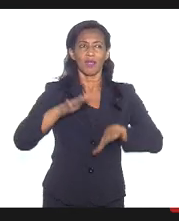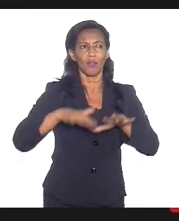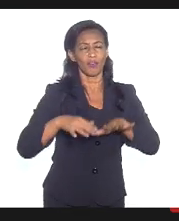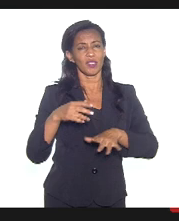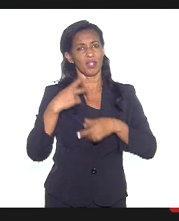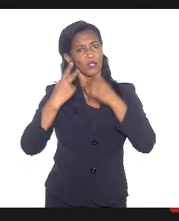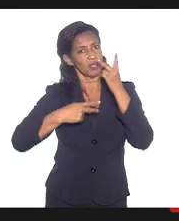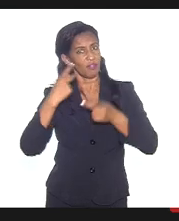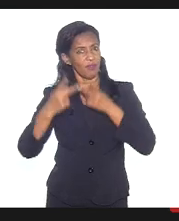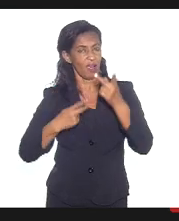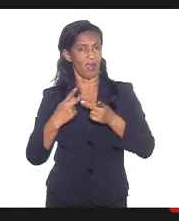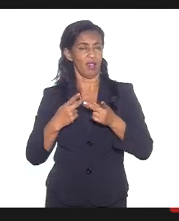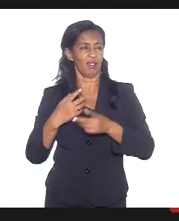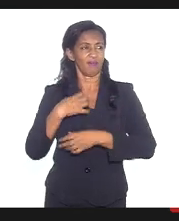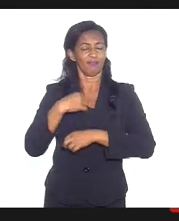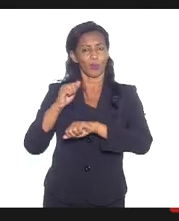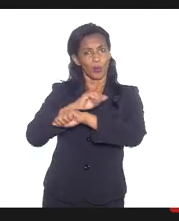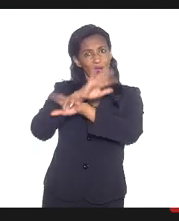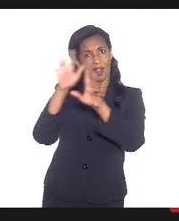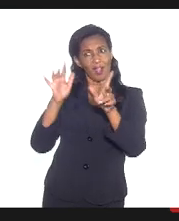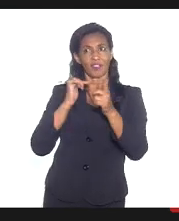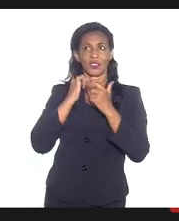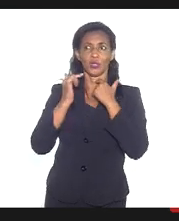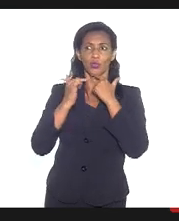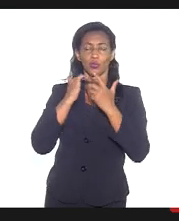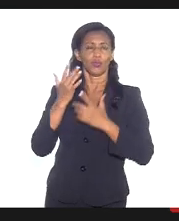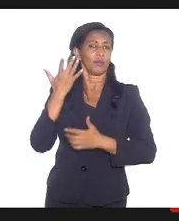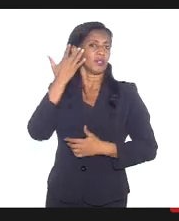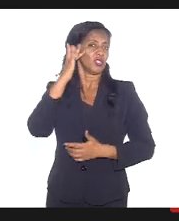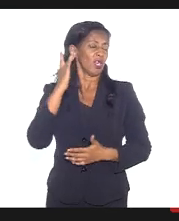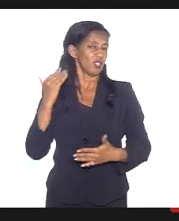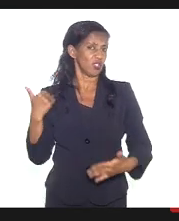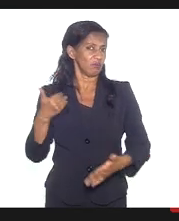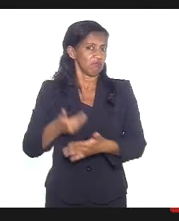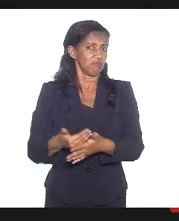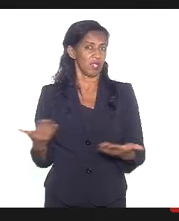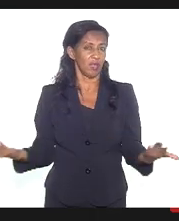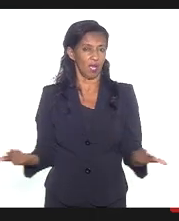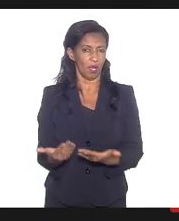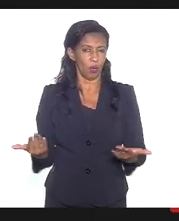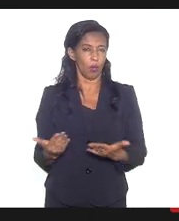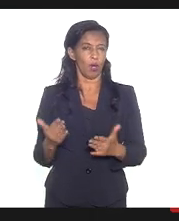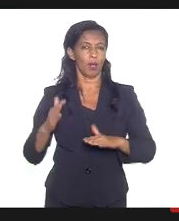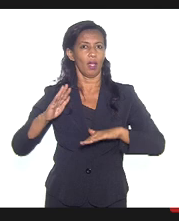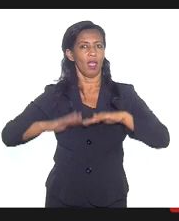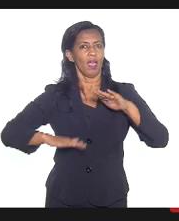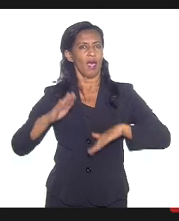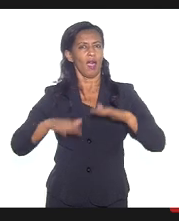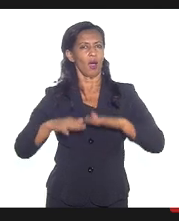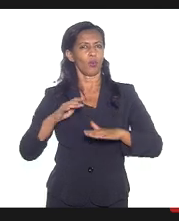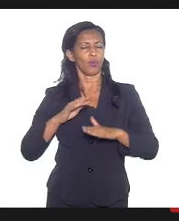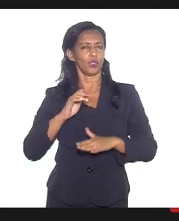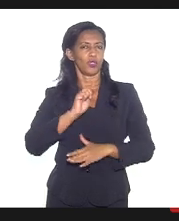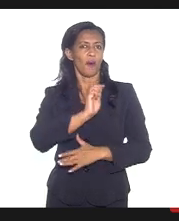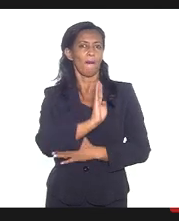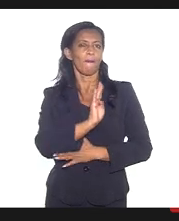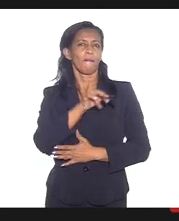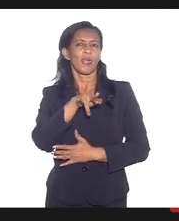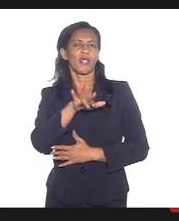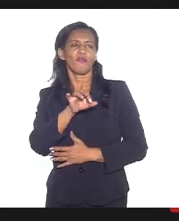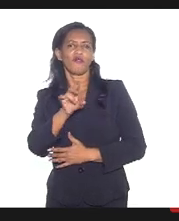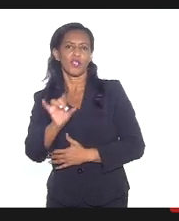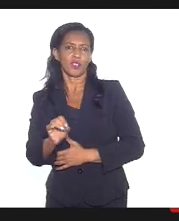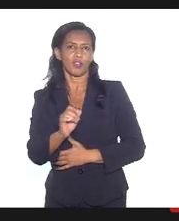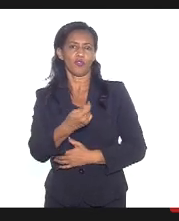clara, mas, é, de certa forma, a gente acha que agora, né, que vamos dizer assim, que alguns benefícios fiscais possam vir ser